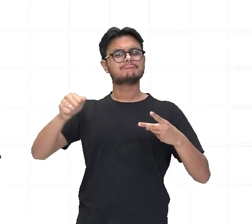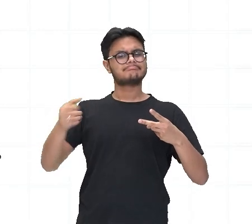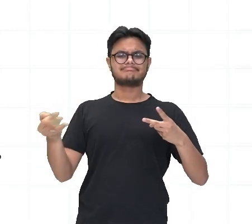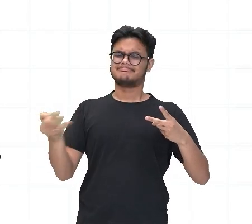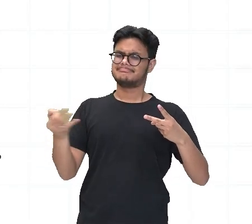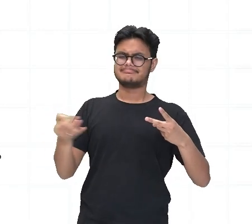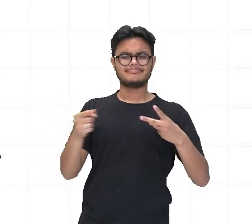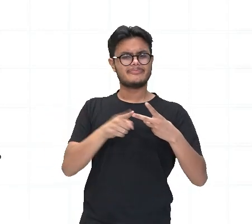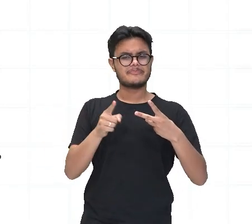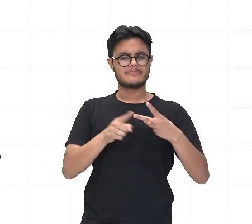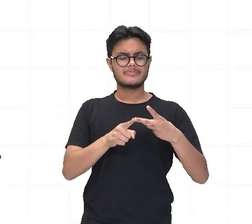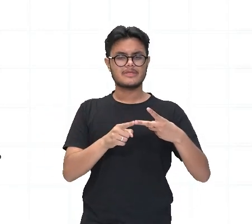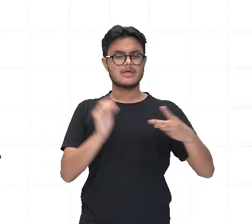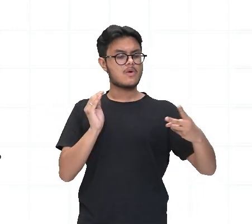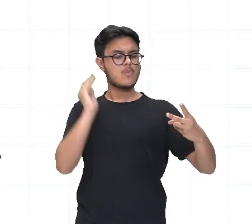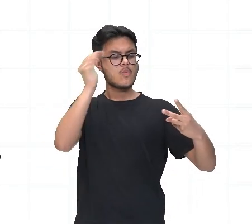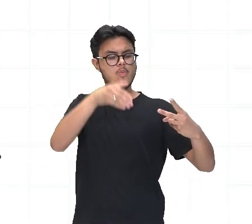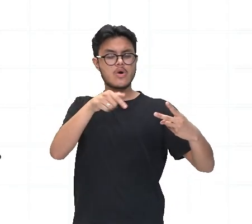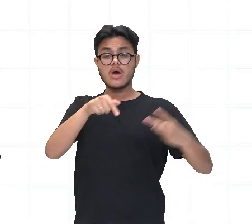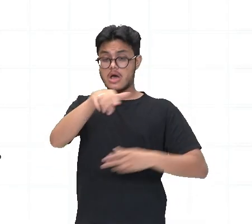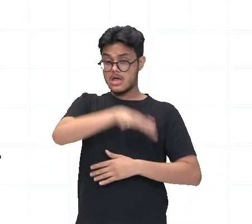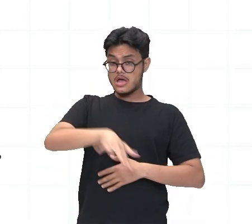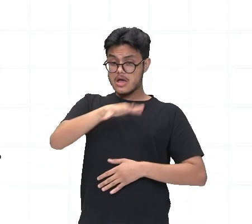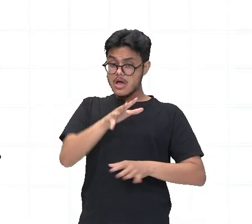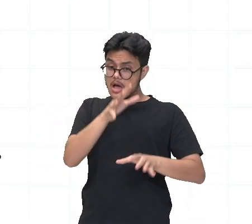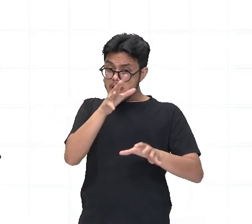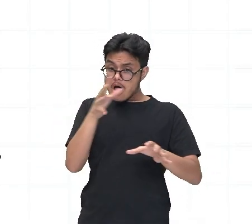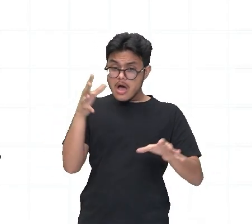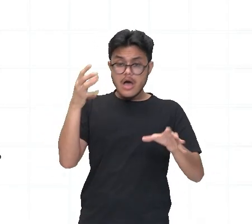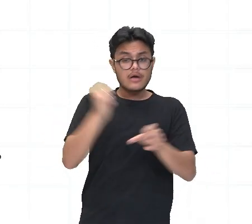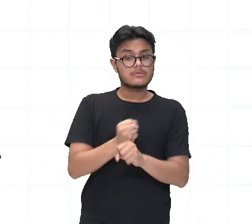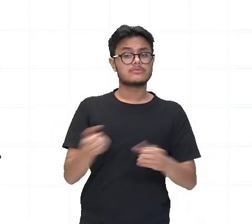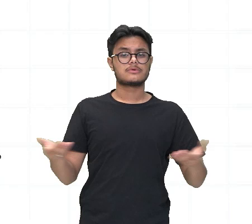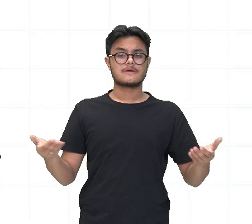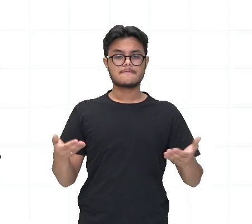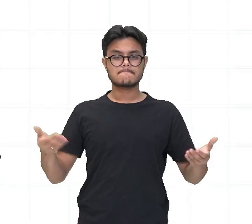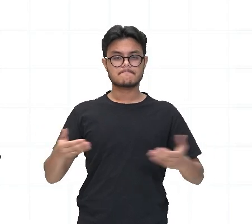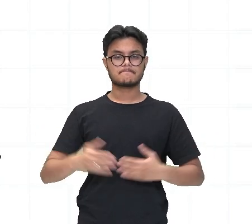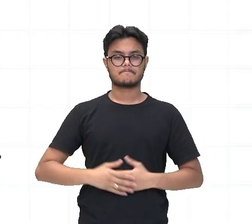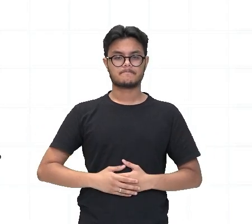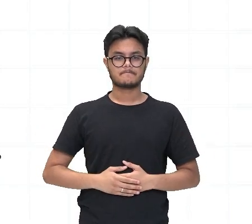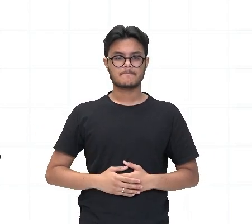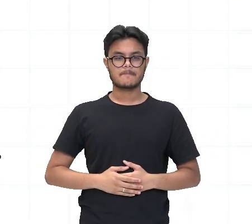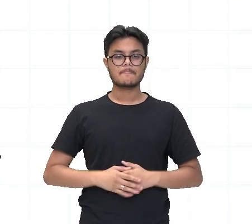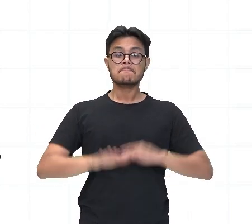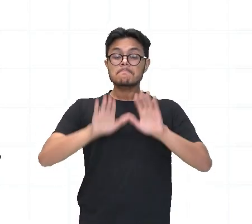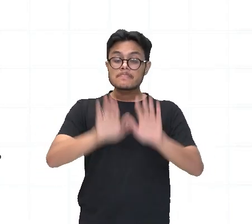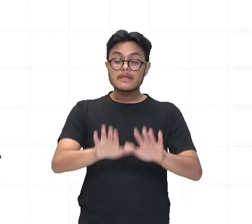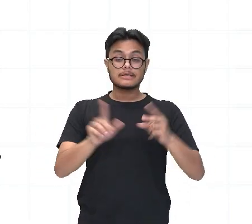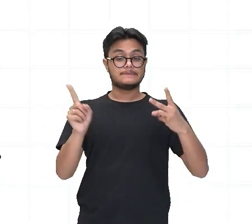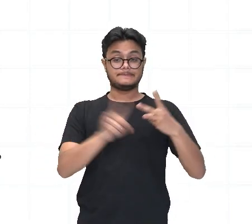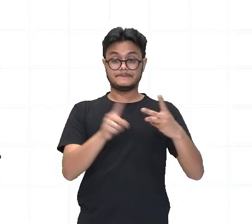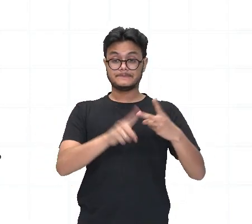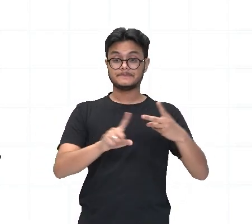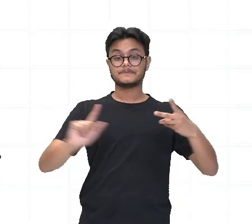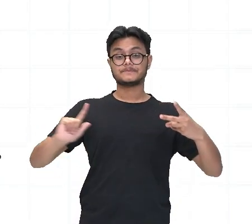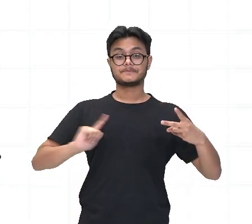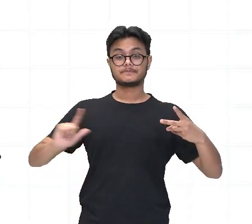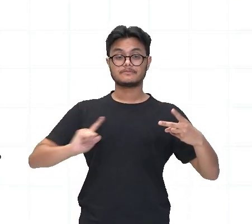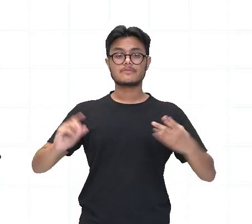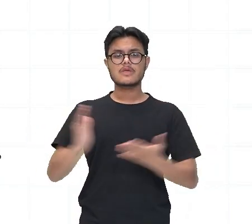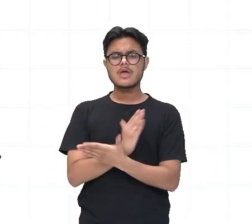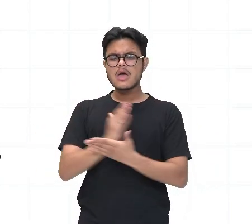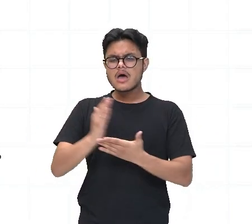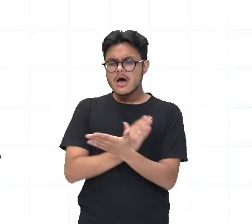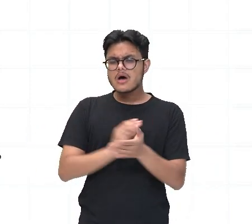então nos dedicar mais nesta aula de revisão, que foi o que nós vimos durante a unidade, não é? Na coesão referencial, nós observamos os